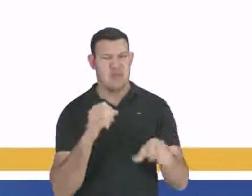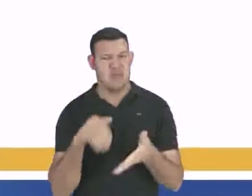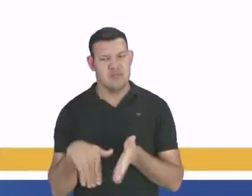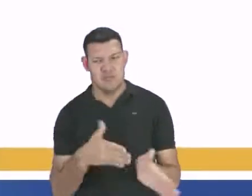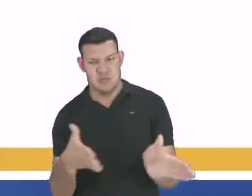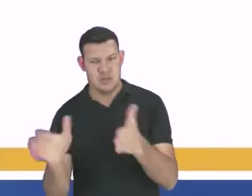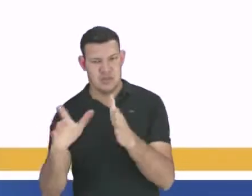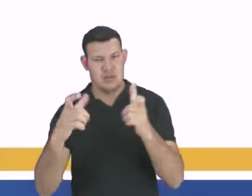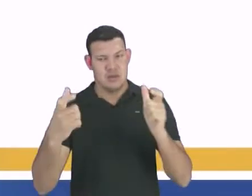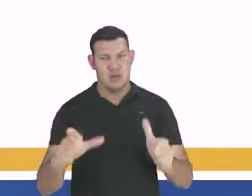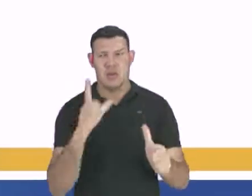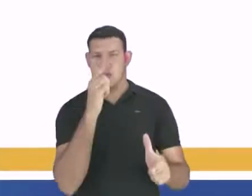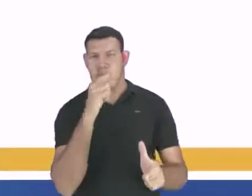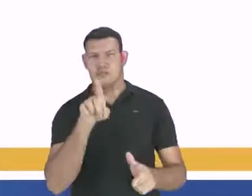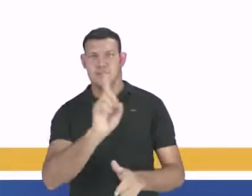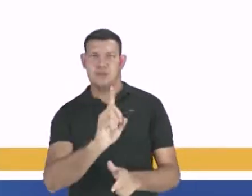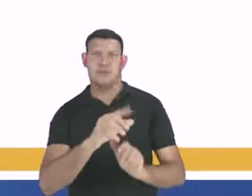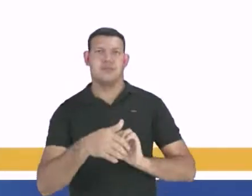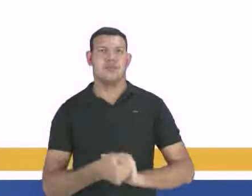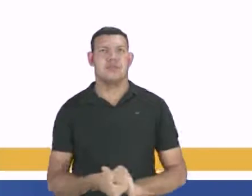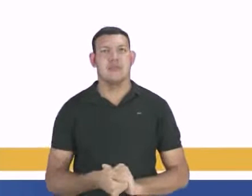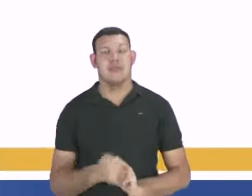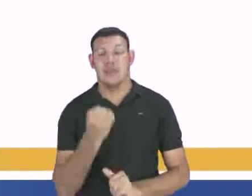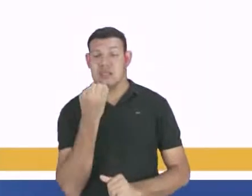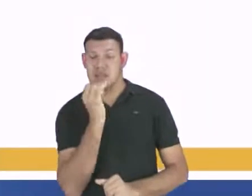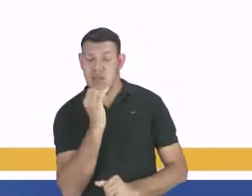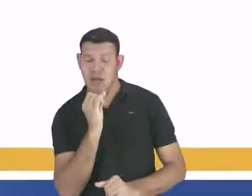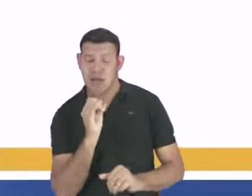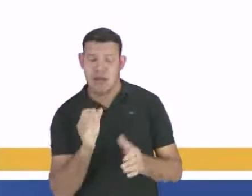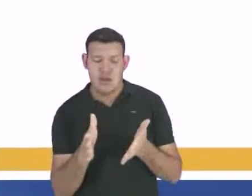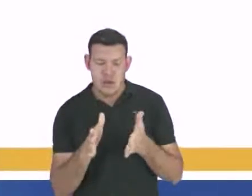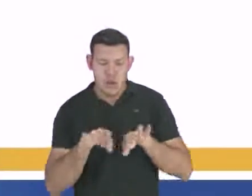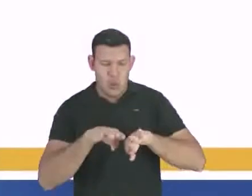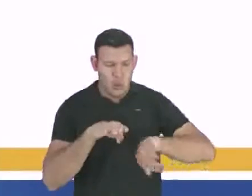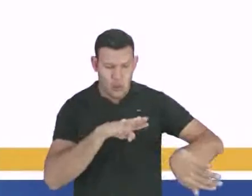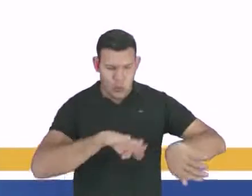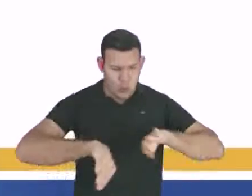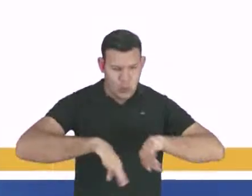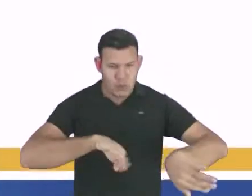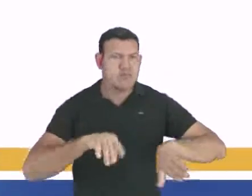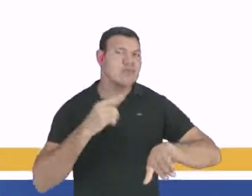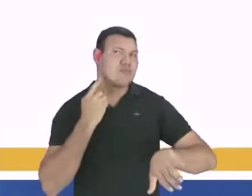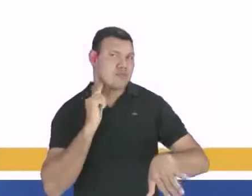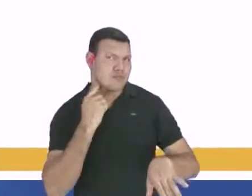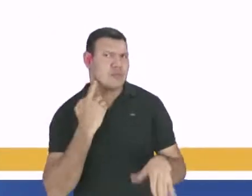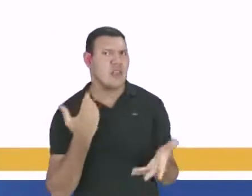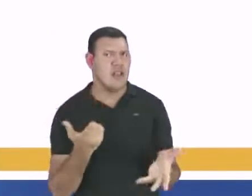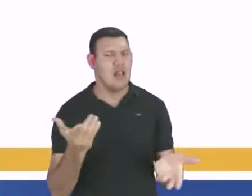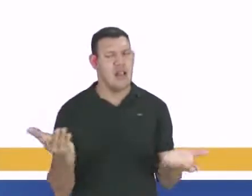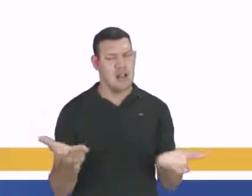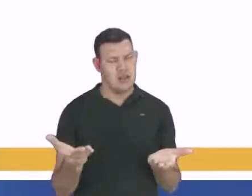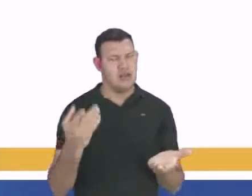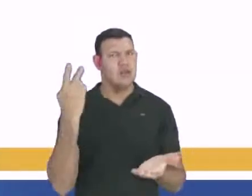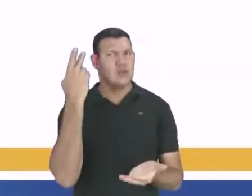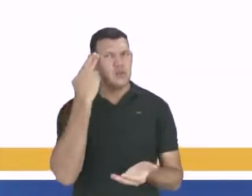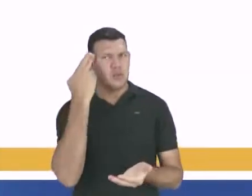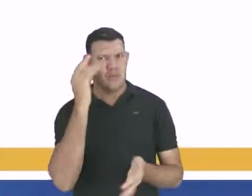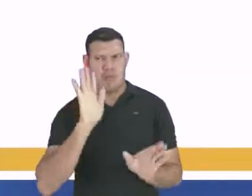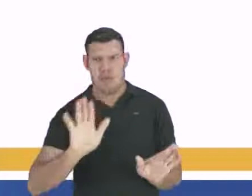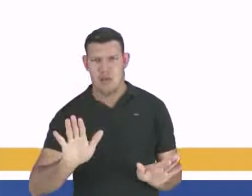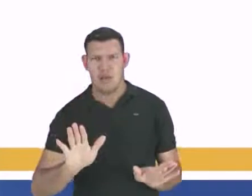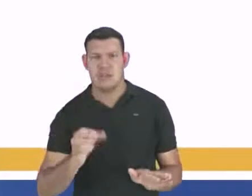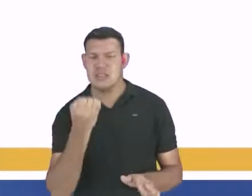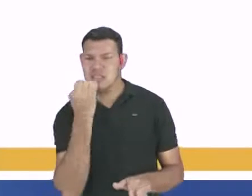você destina o lixo corretamente, você, né, previne que ele vá parar nos rios, tá? E isso é um problema muito comum na nossa cidade. Se você observar